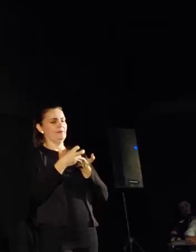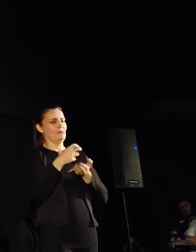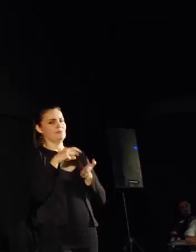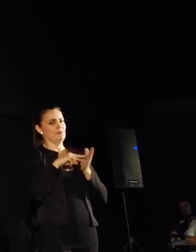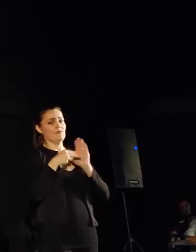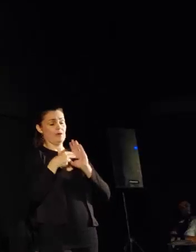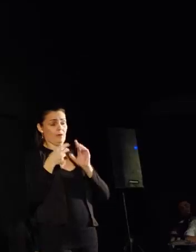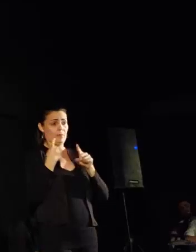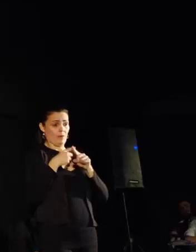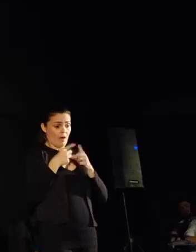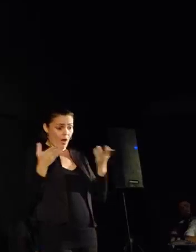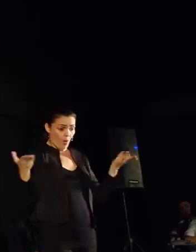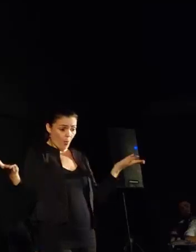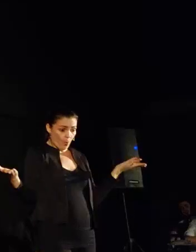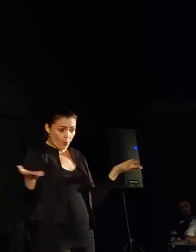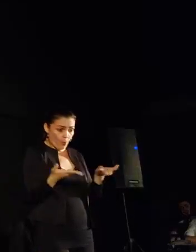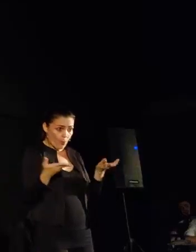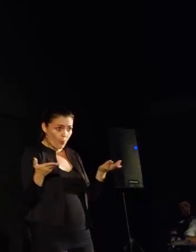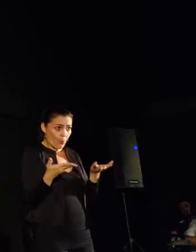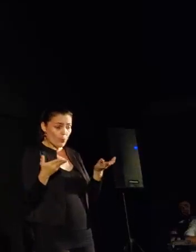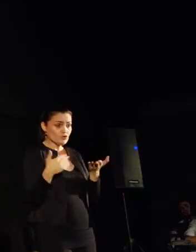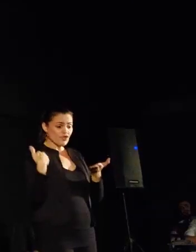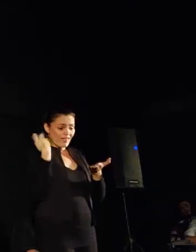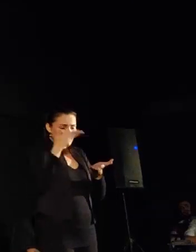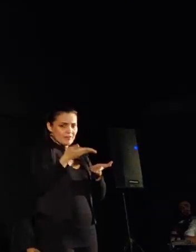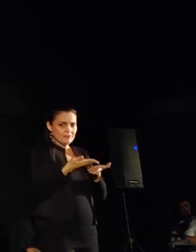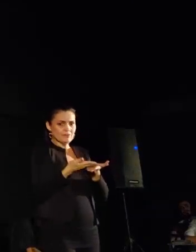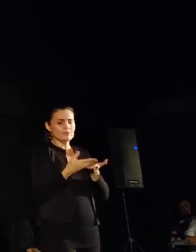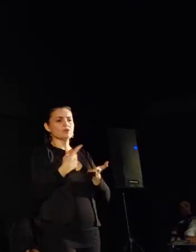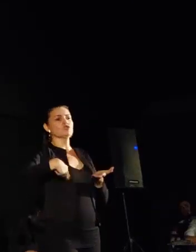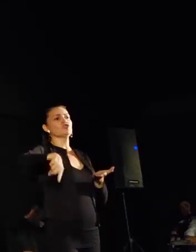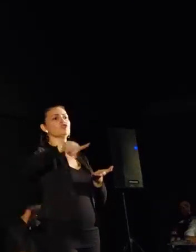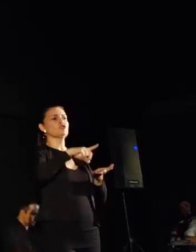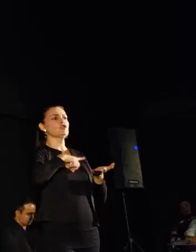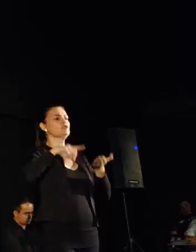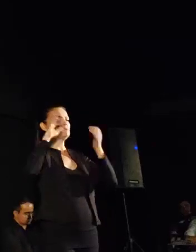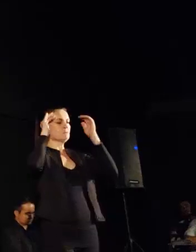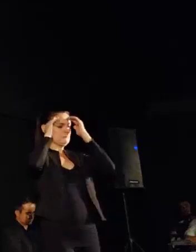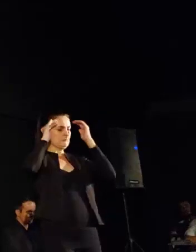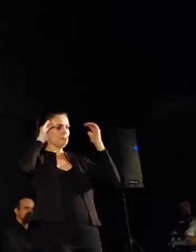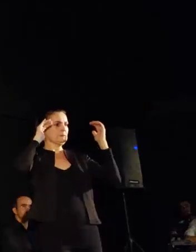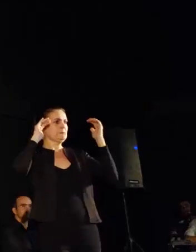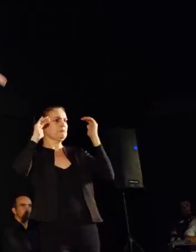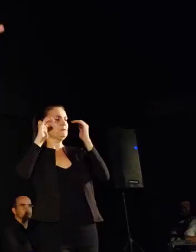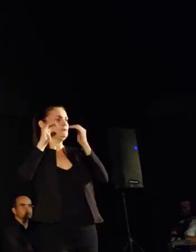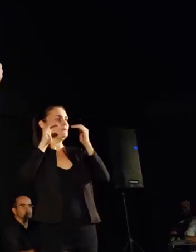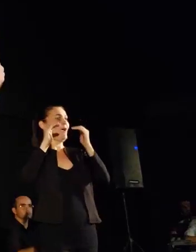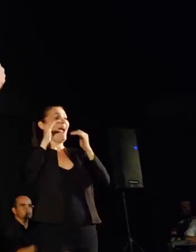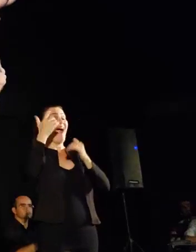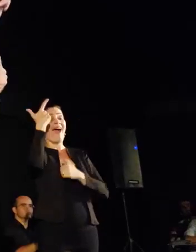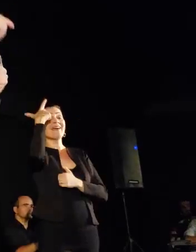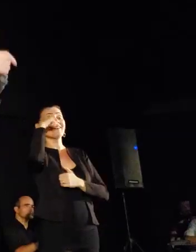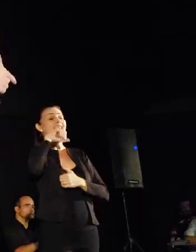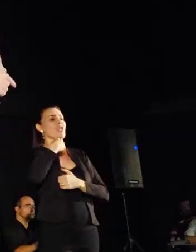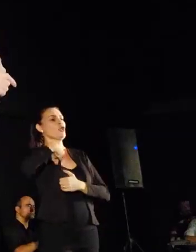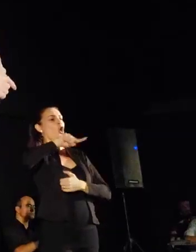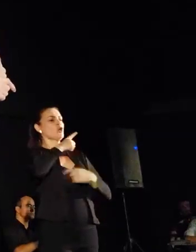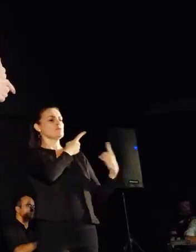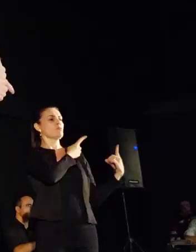ainda hoje submetidos ao ritmo daqueles contra os quais nós combatemos. Nós só